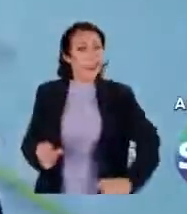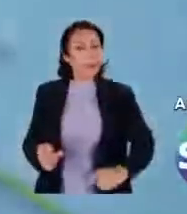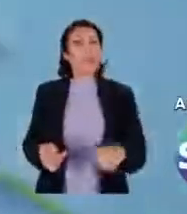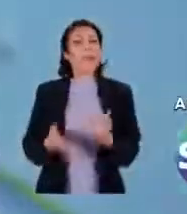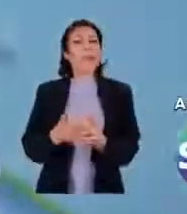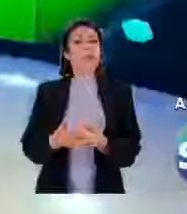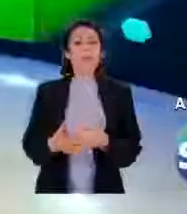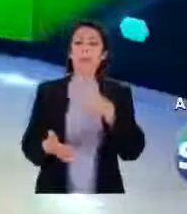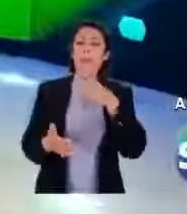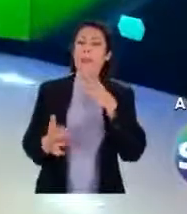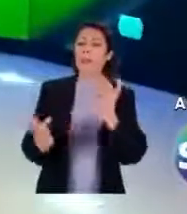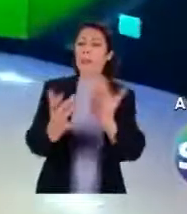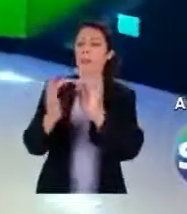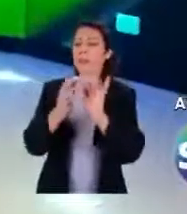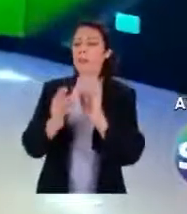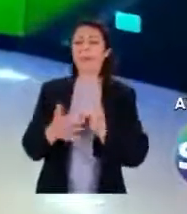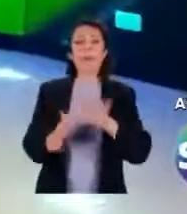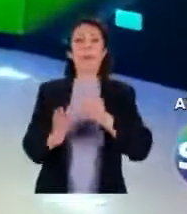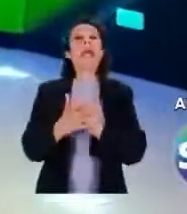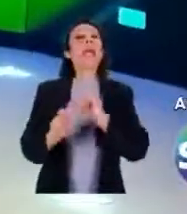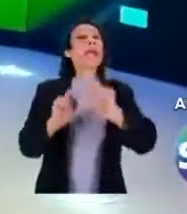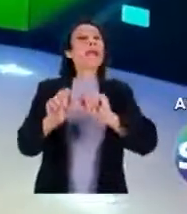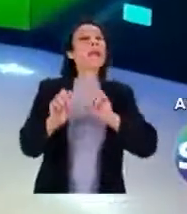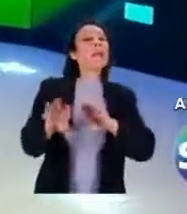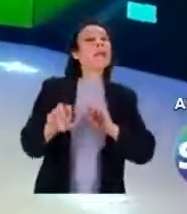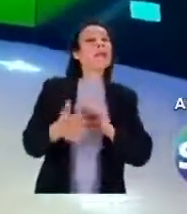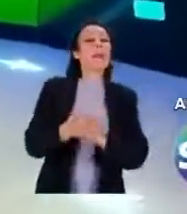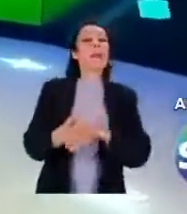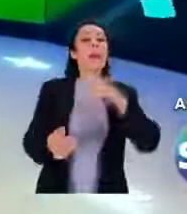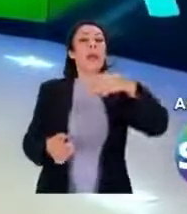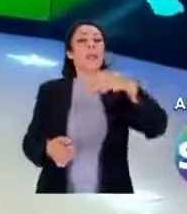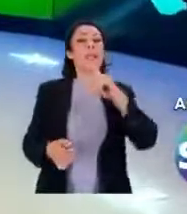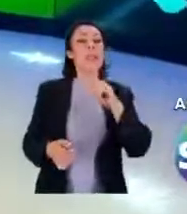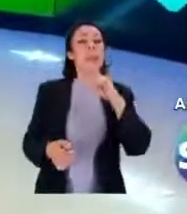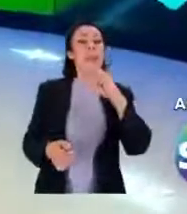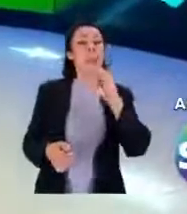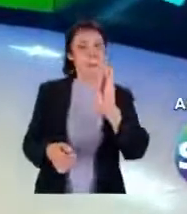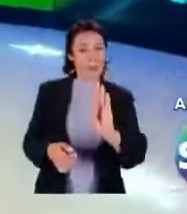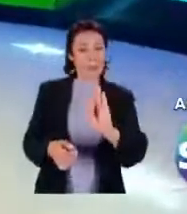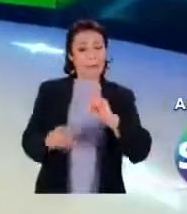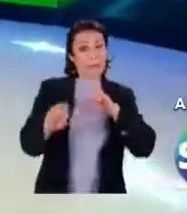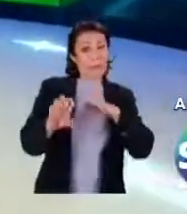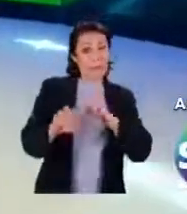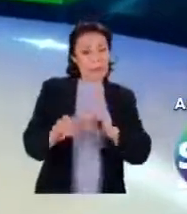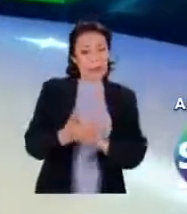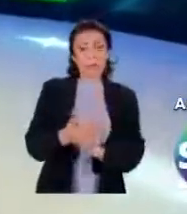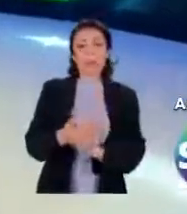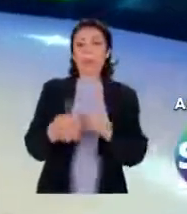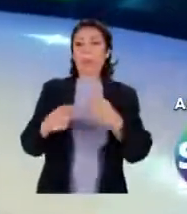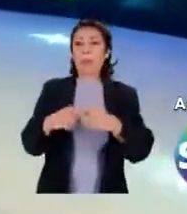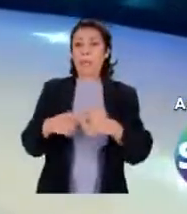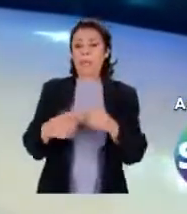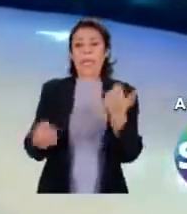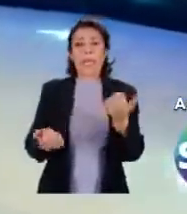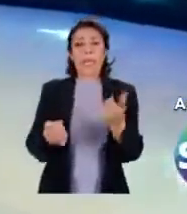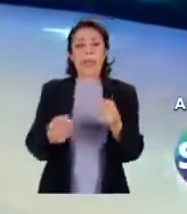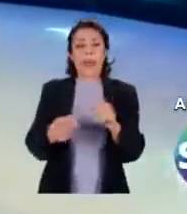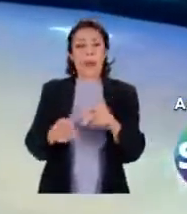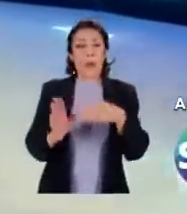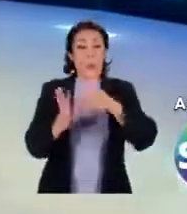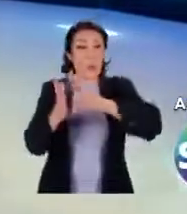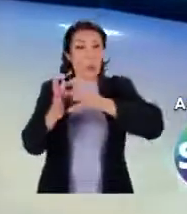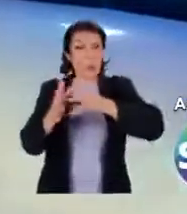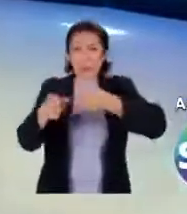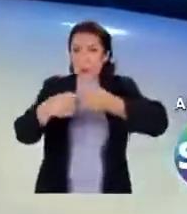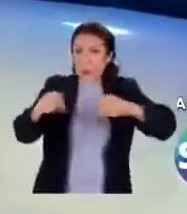tal veja o que que aconteceu quem ensinou isso ao pular os políticos foram beber então o MDB no passado era enorme enorme partido que não tinha